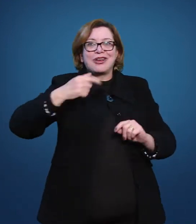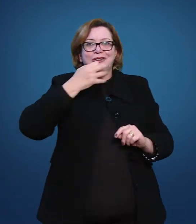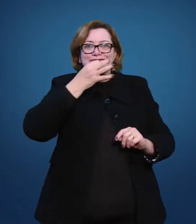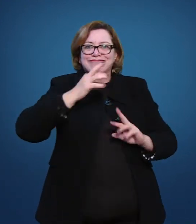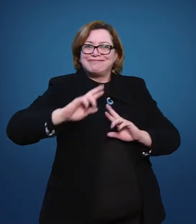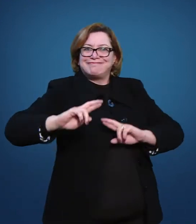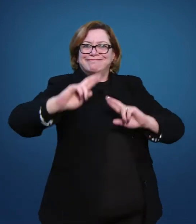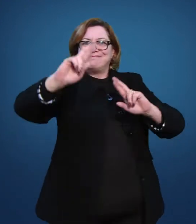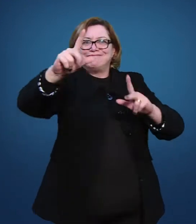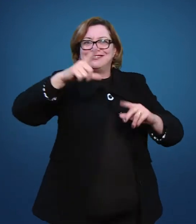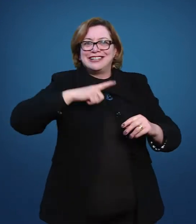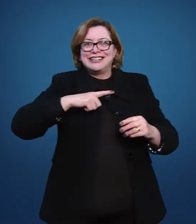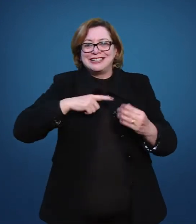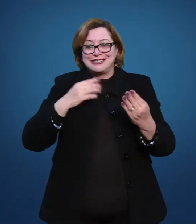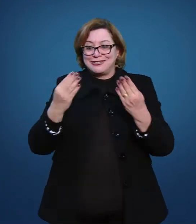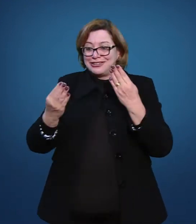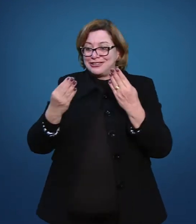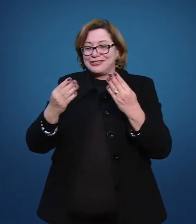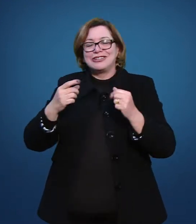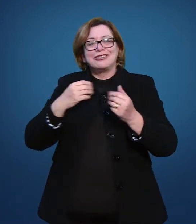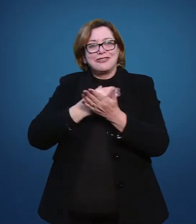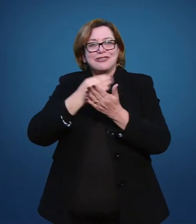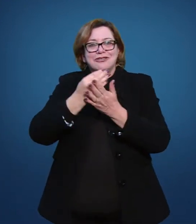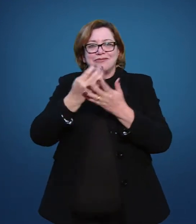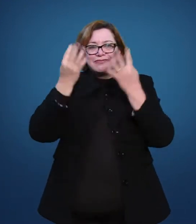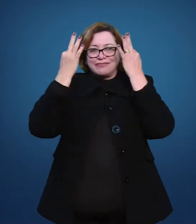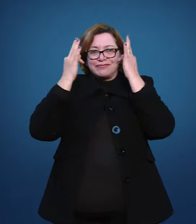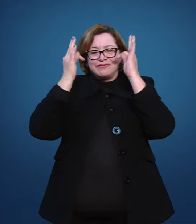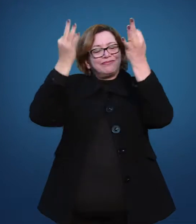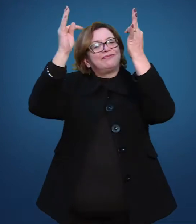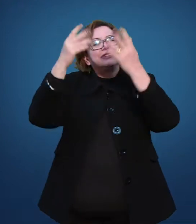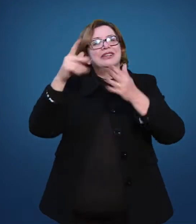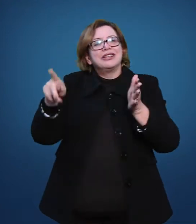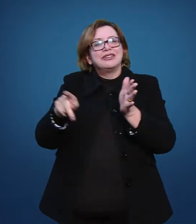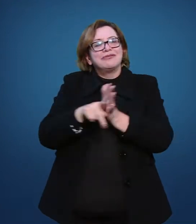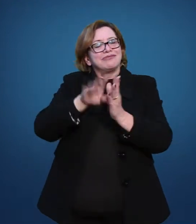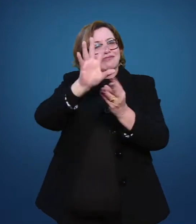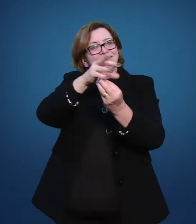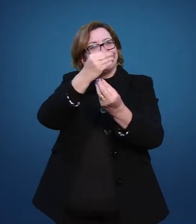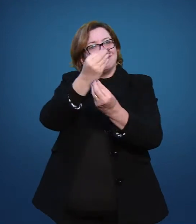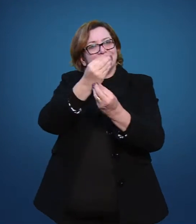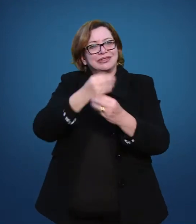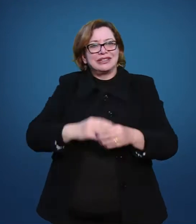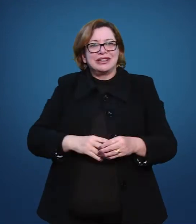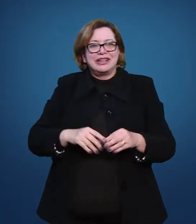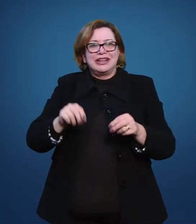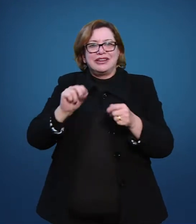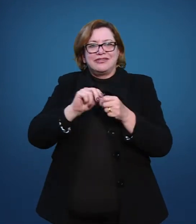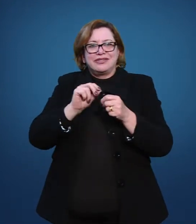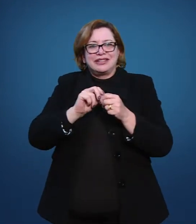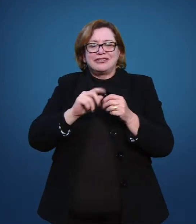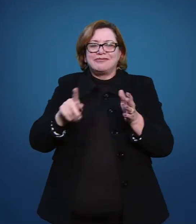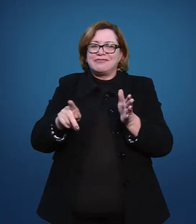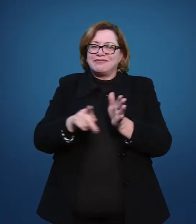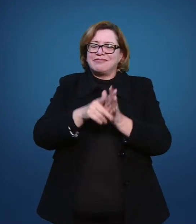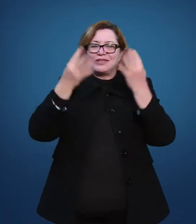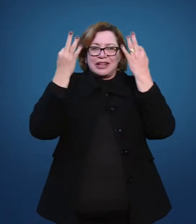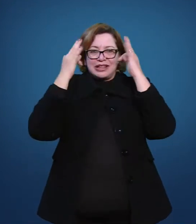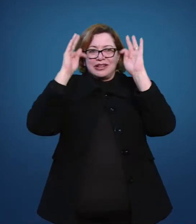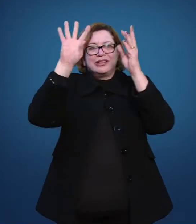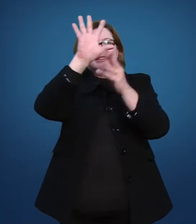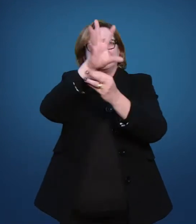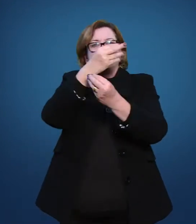outra opinião, formando então uma teoria sobre aquele objeto artístico, formando então a sua teoria da